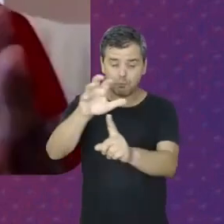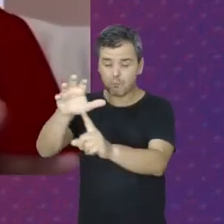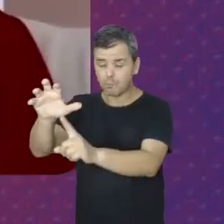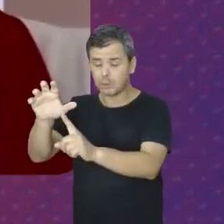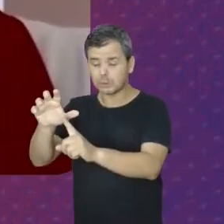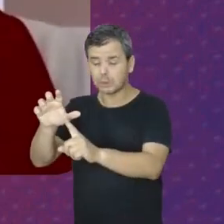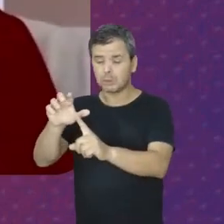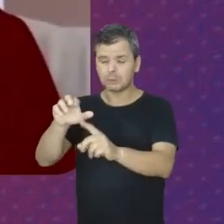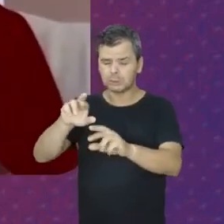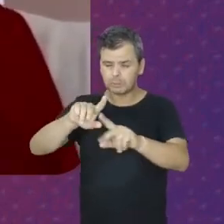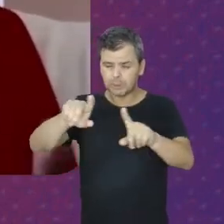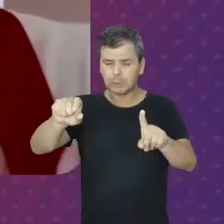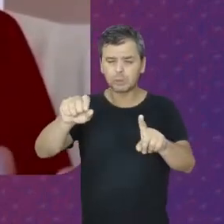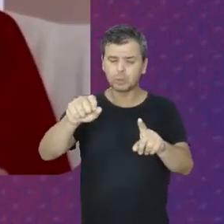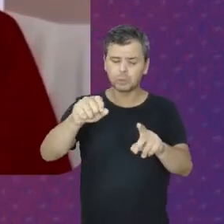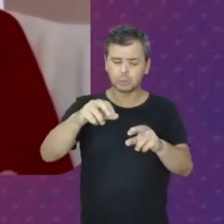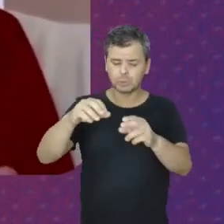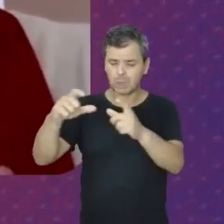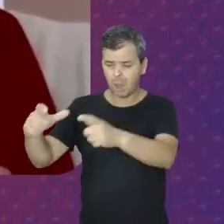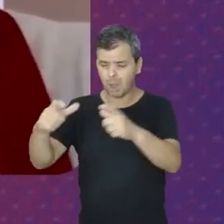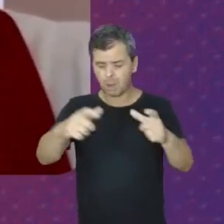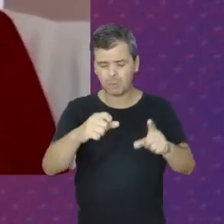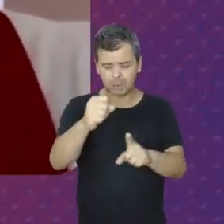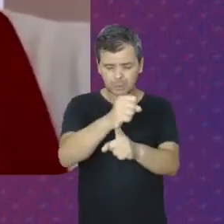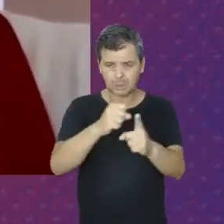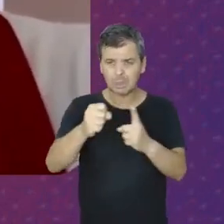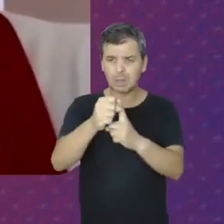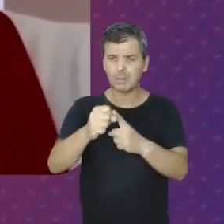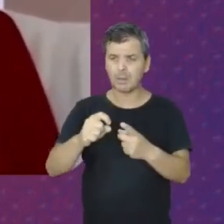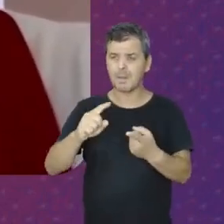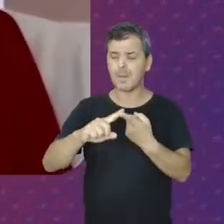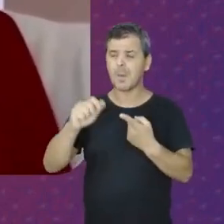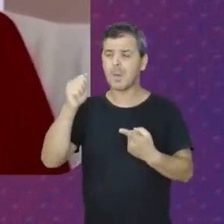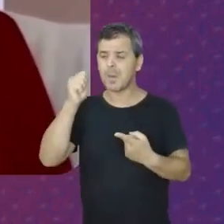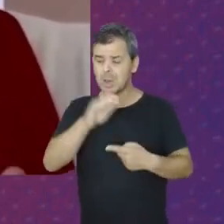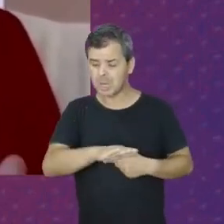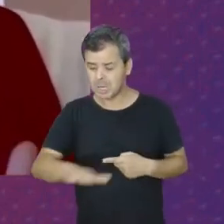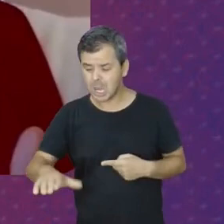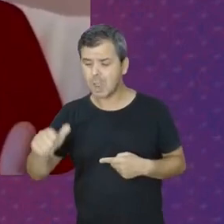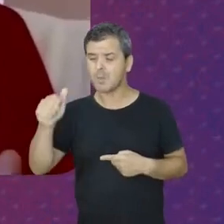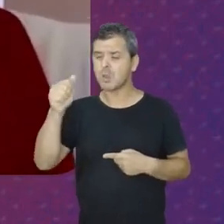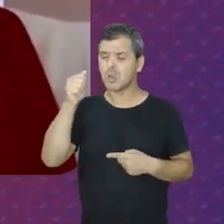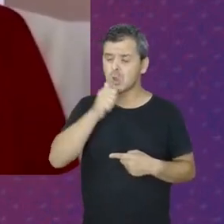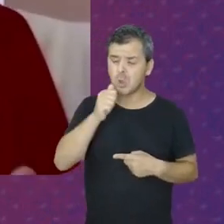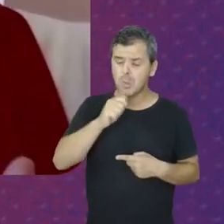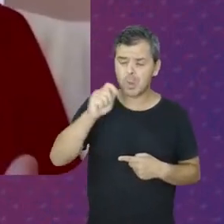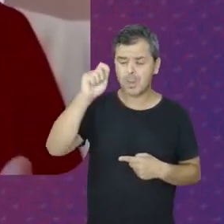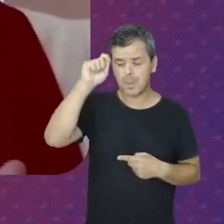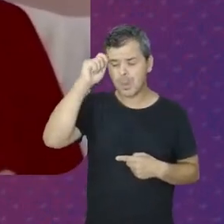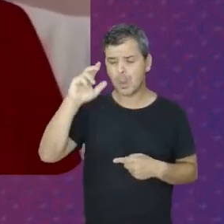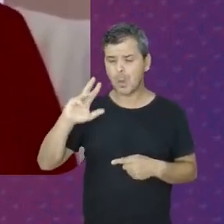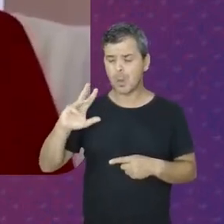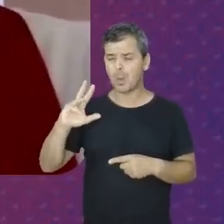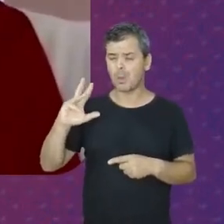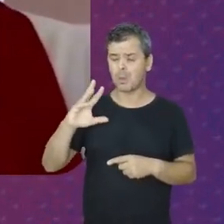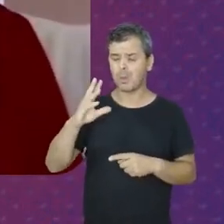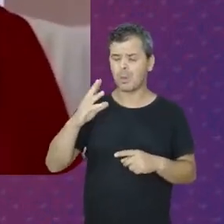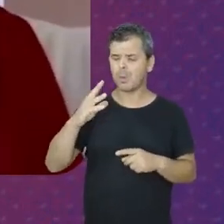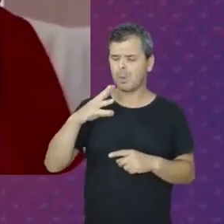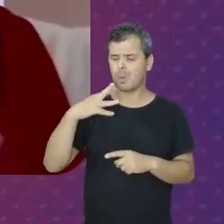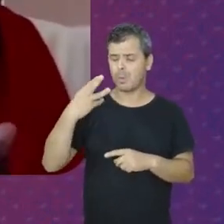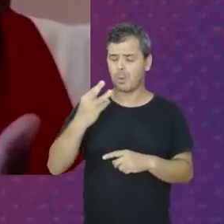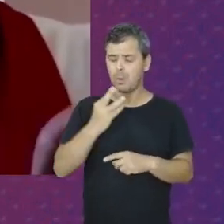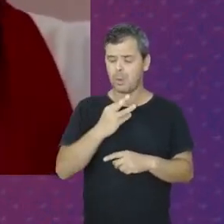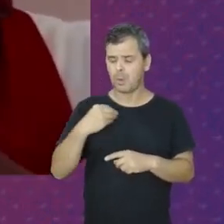da sociedade. Afeta crianças, mulheres, homens, população trans, os mais